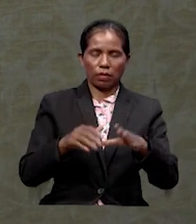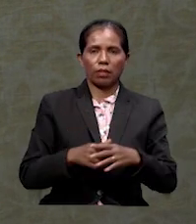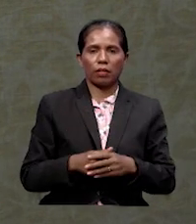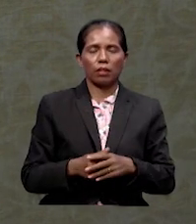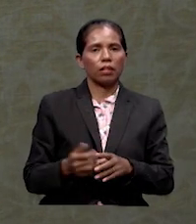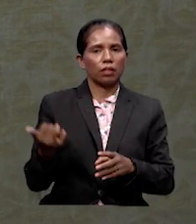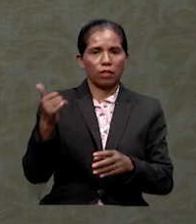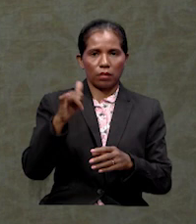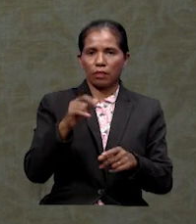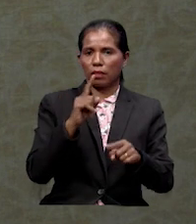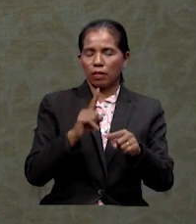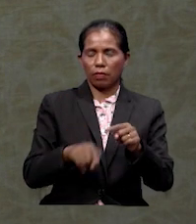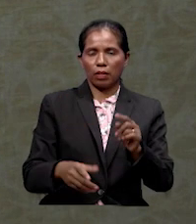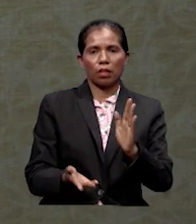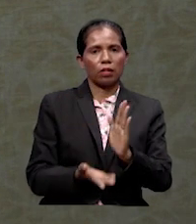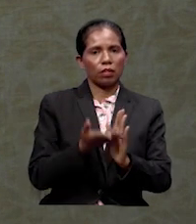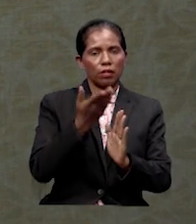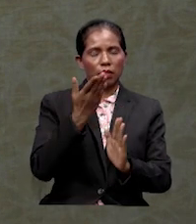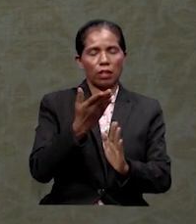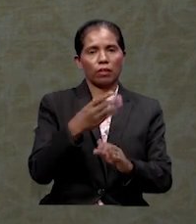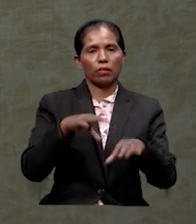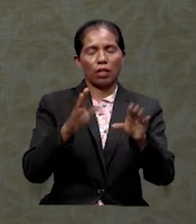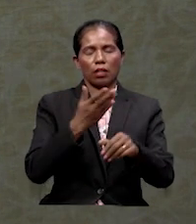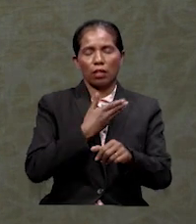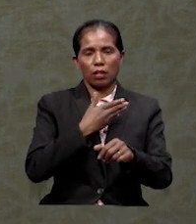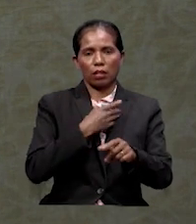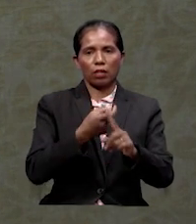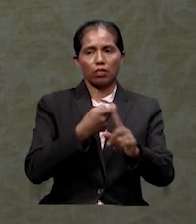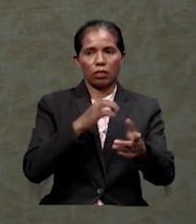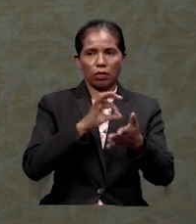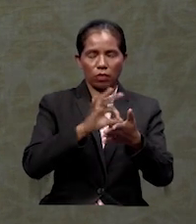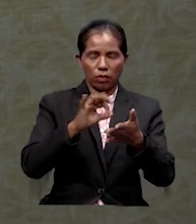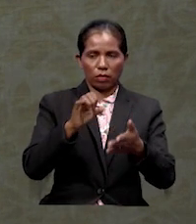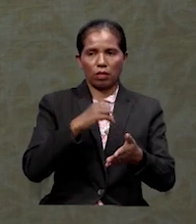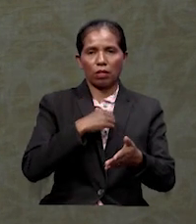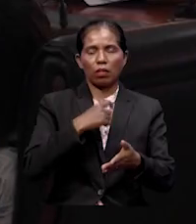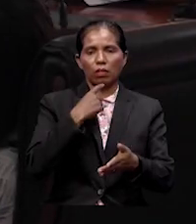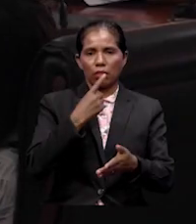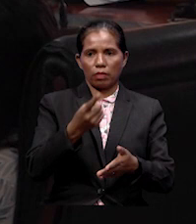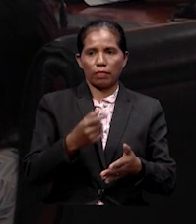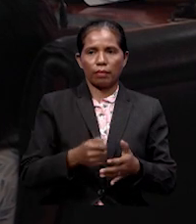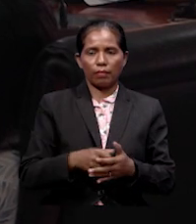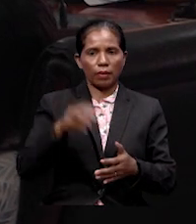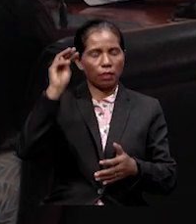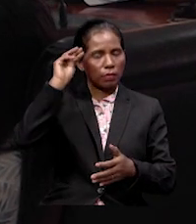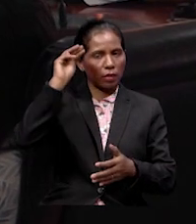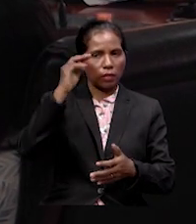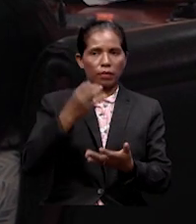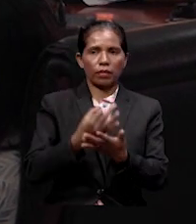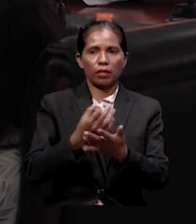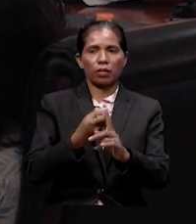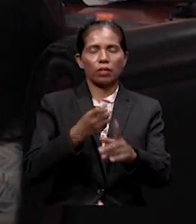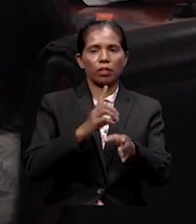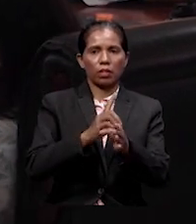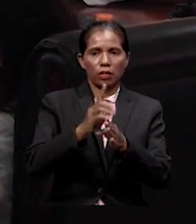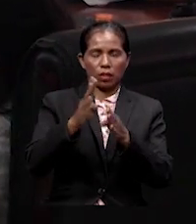sira labele asa preso liusi contagi nenbe un au colia. Ministério Finanças liusi